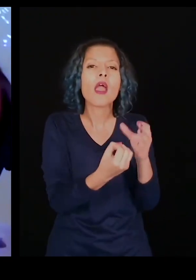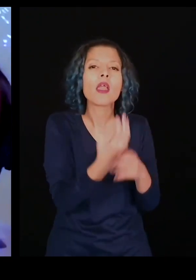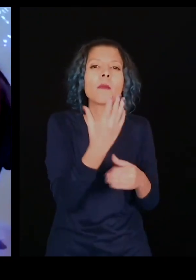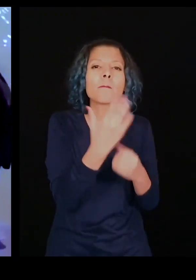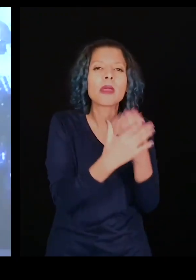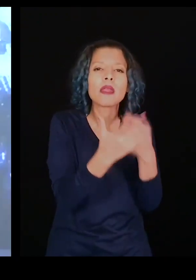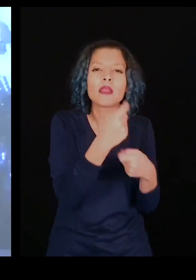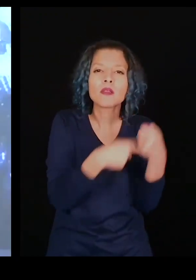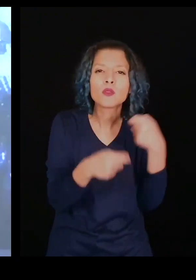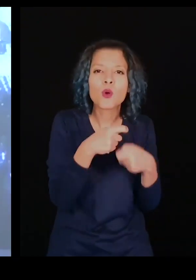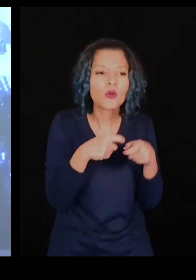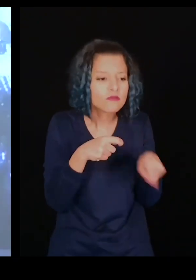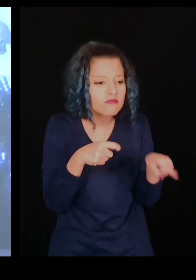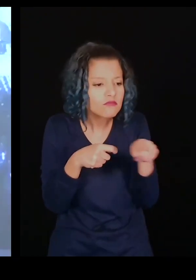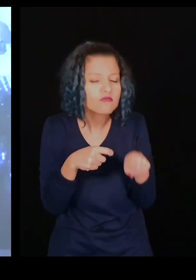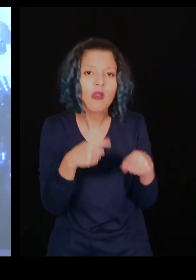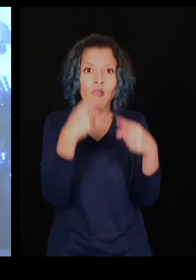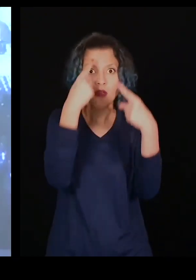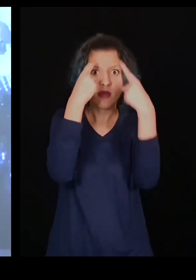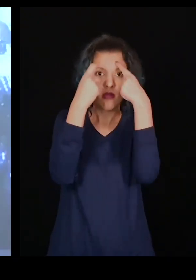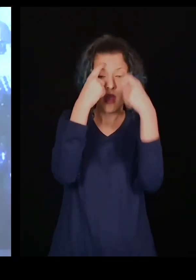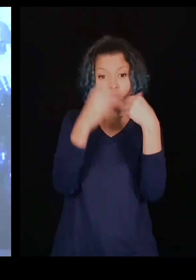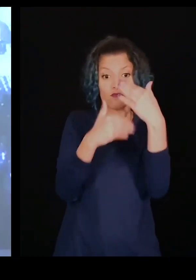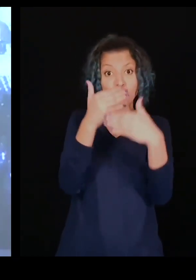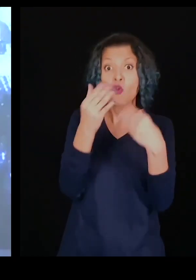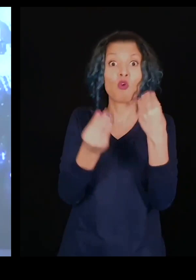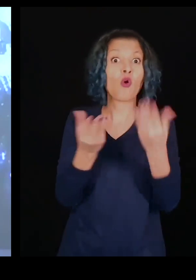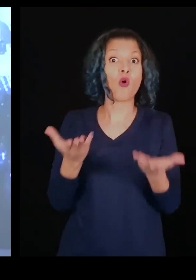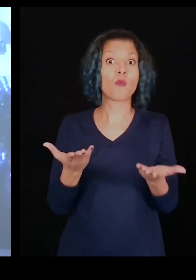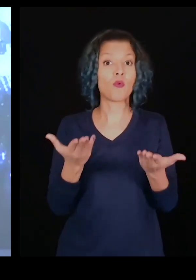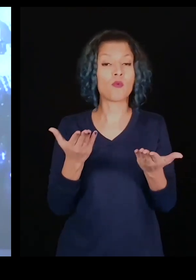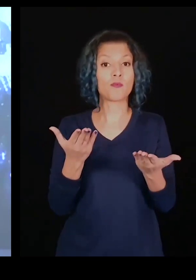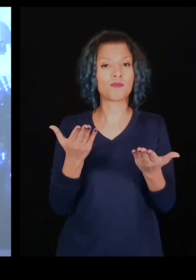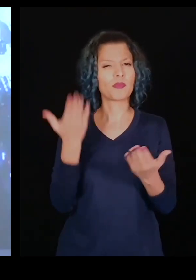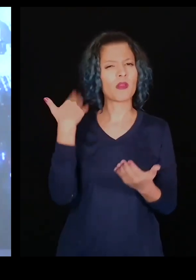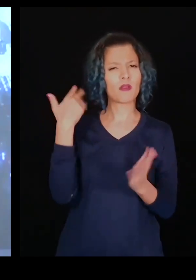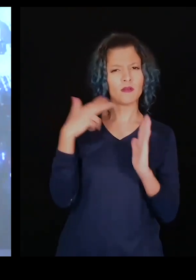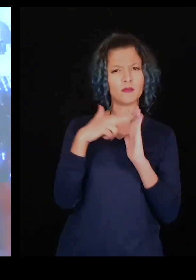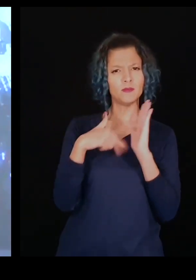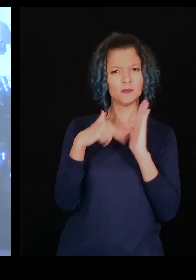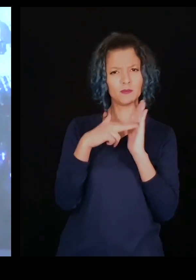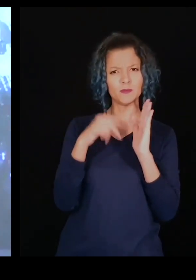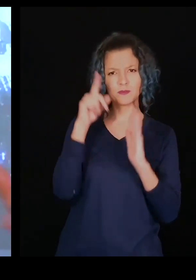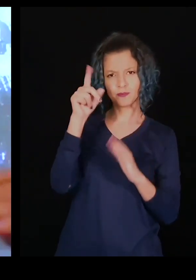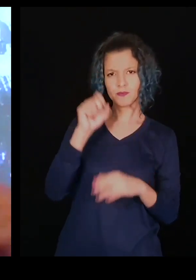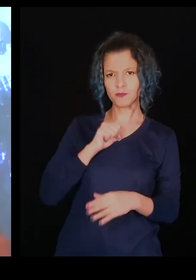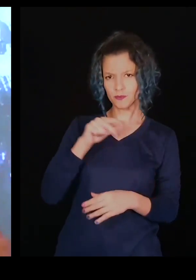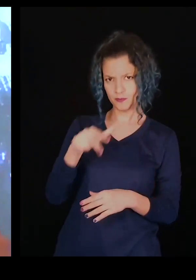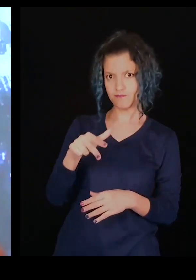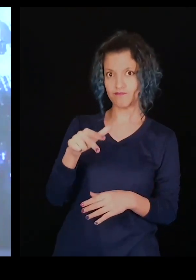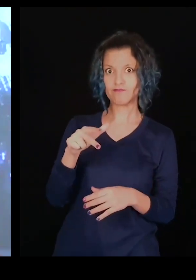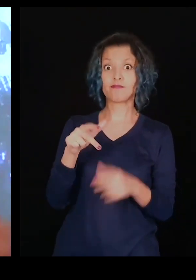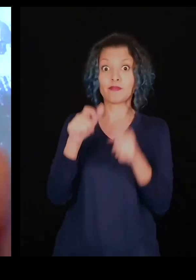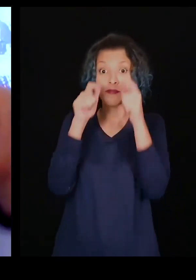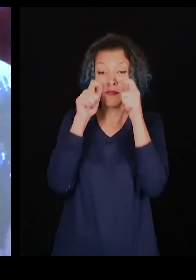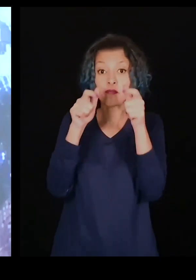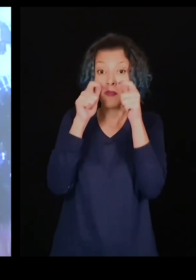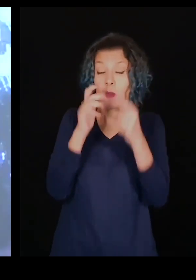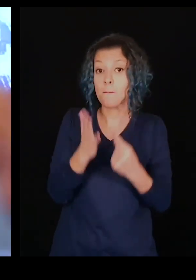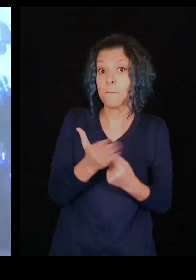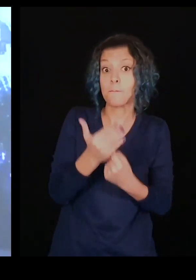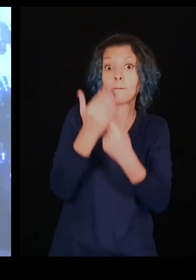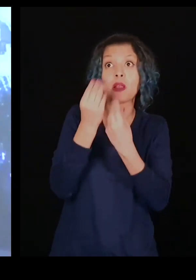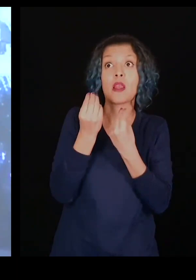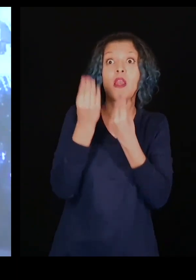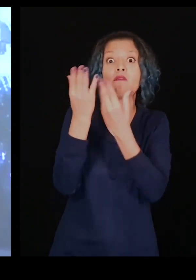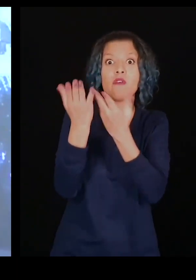desenvolvam suas ideias. Eu estava lendo outro dia, Portugal, eles têm um interesse muito grande em trazer tecnologia para Portugal. Eles fazem desde um grande evento